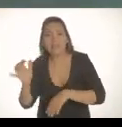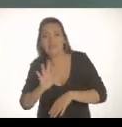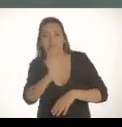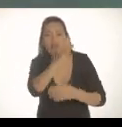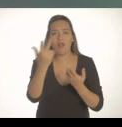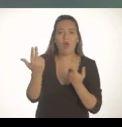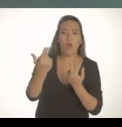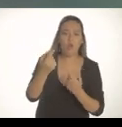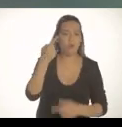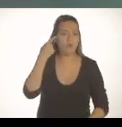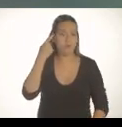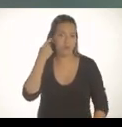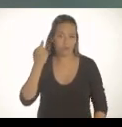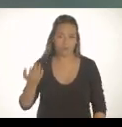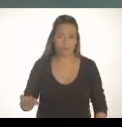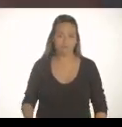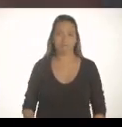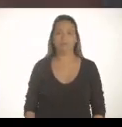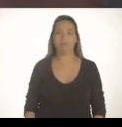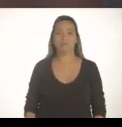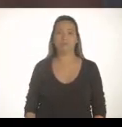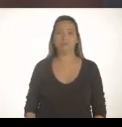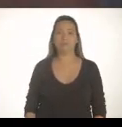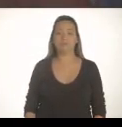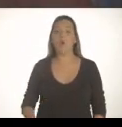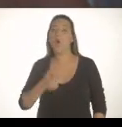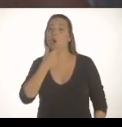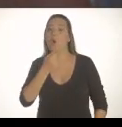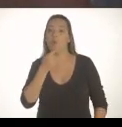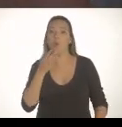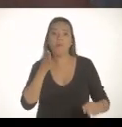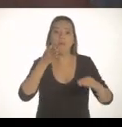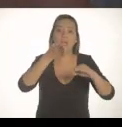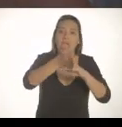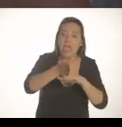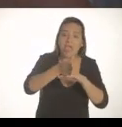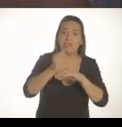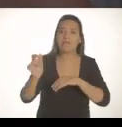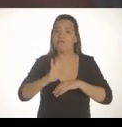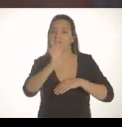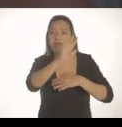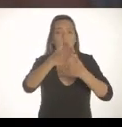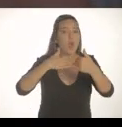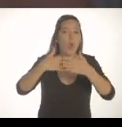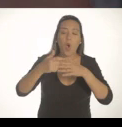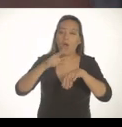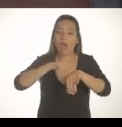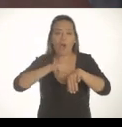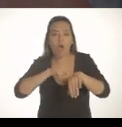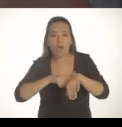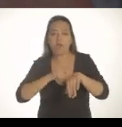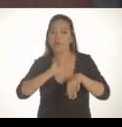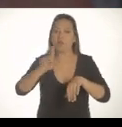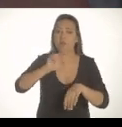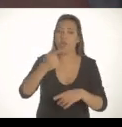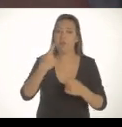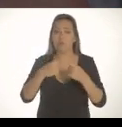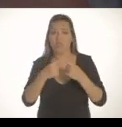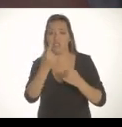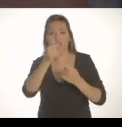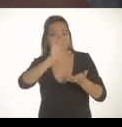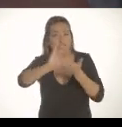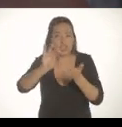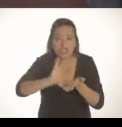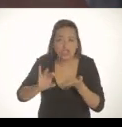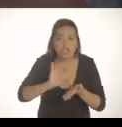tradicionalmente esquecidas pelo Estado do que Marcelo Freixo. É um cara que entra e sai da favela com muito respeito, mas não por causa do arrego ou não